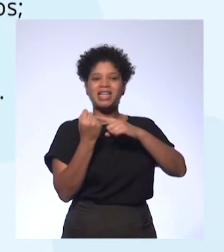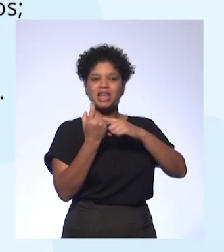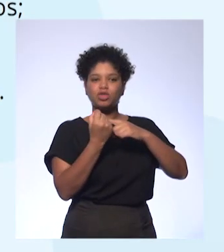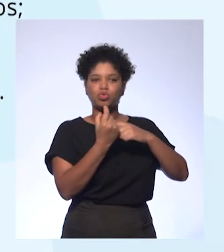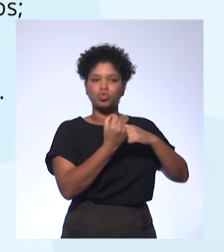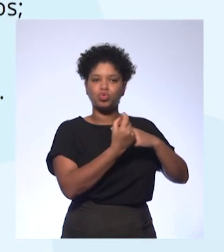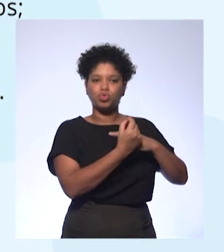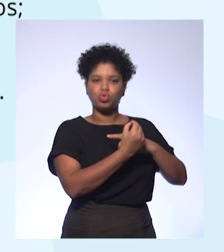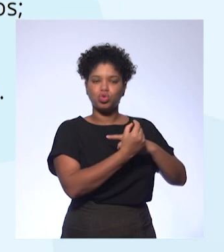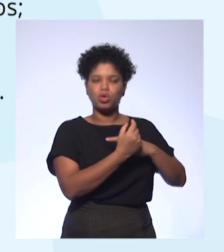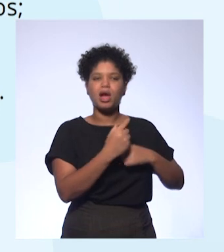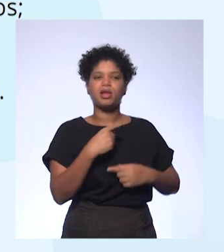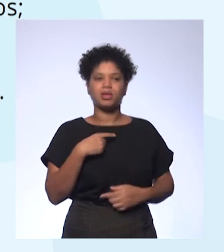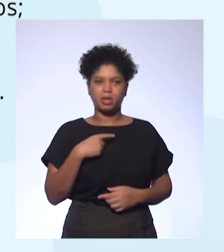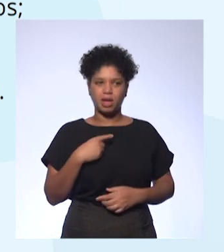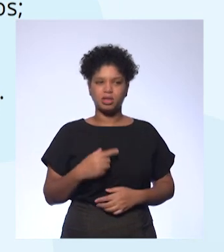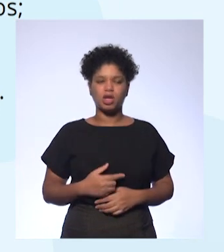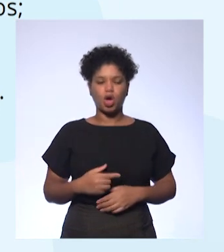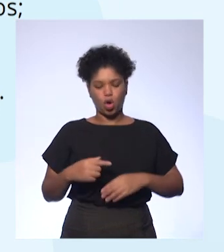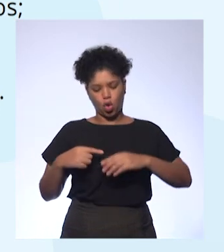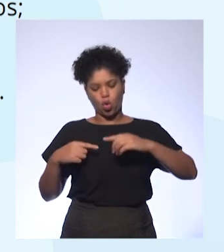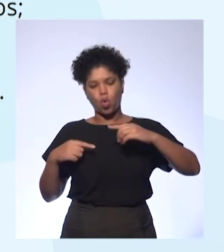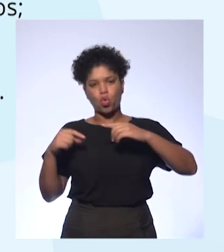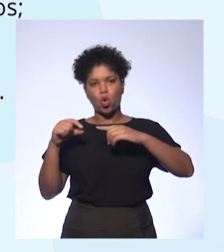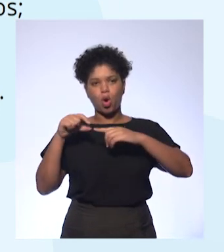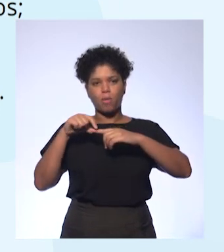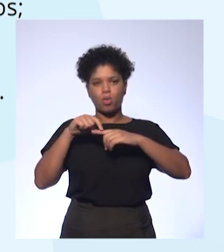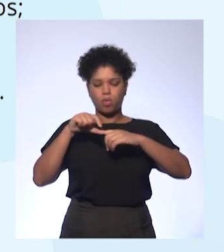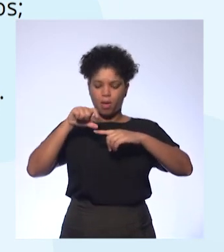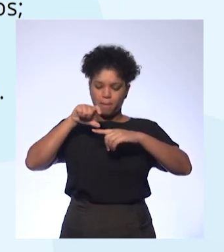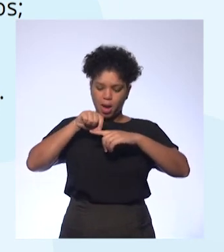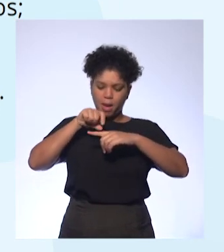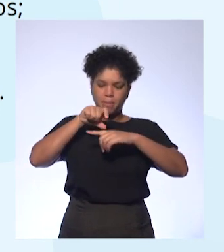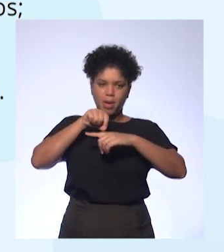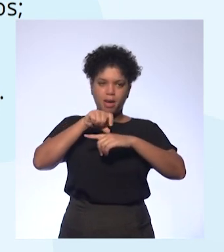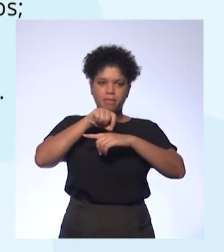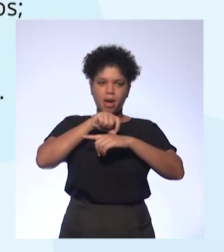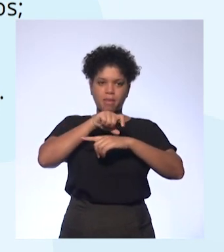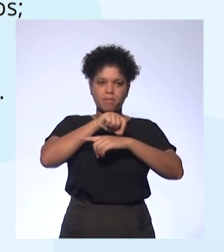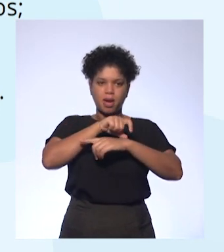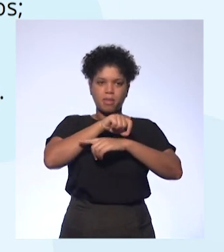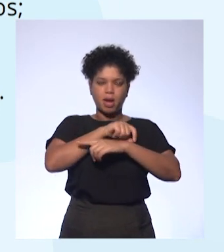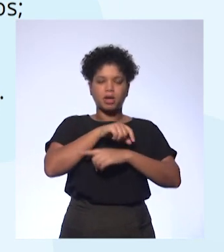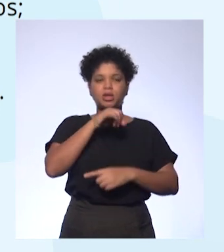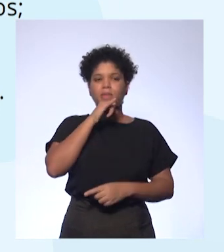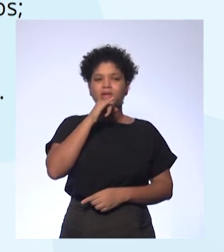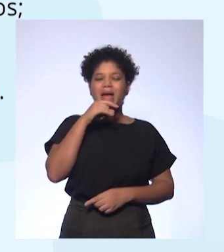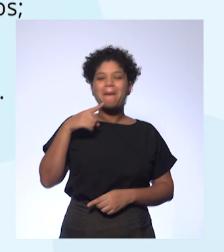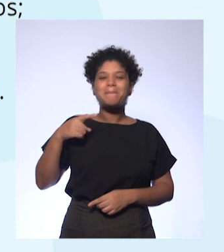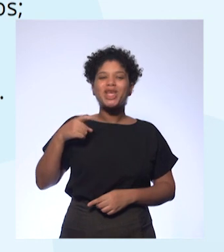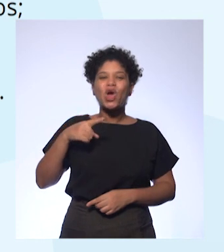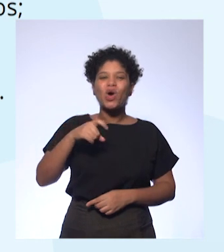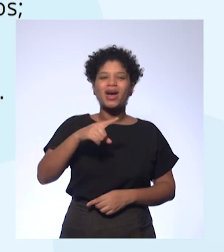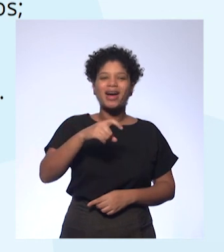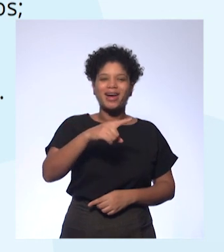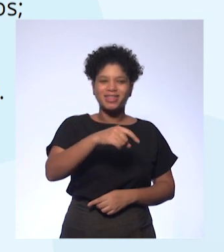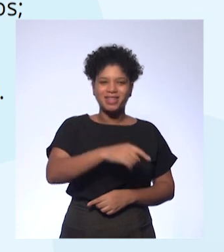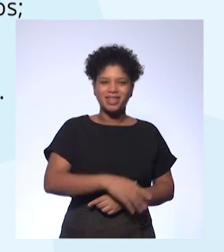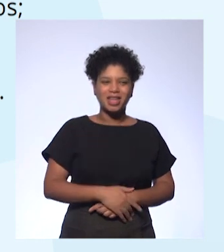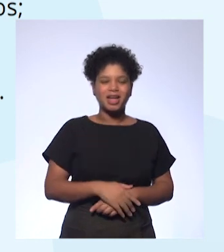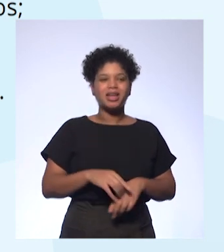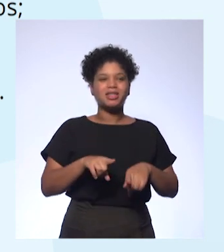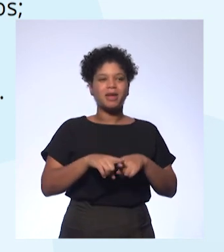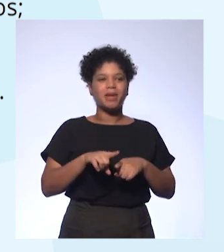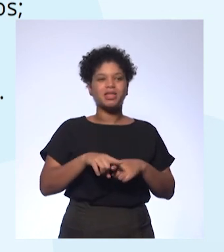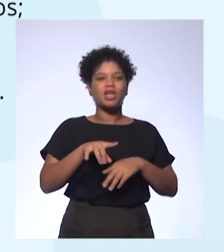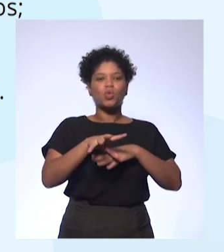Então, segmentado, né? Tem um corpo segmentado. Como, por exemplo, as minhocas de jardim aí, as sanguessugas